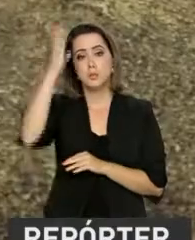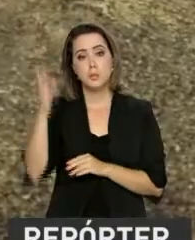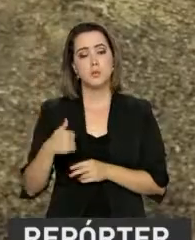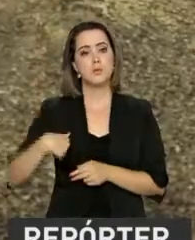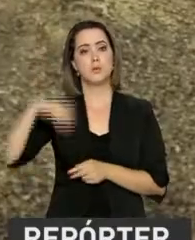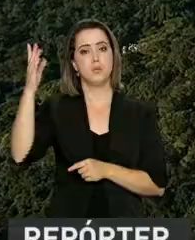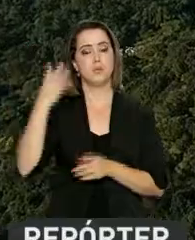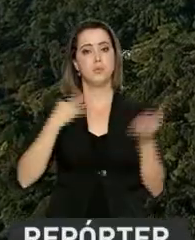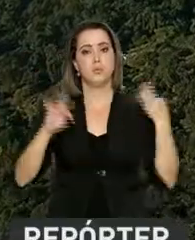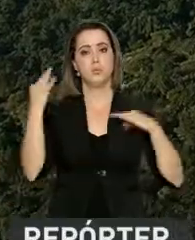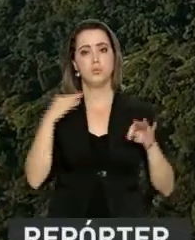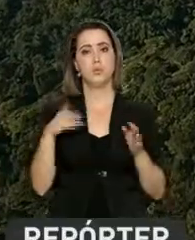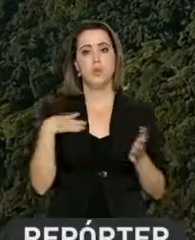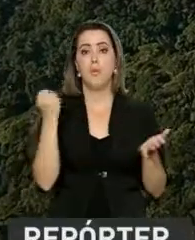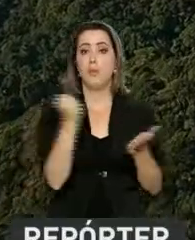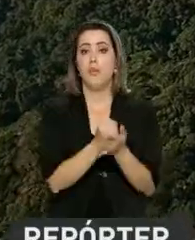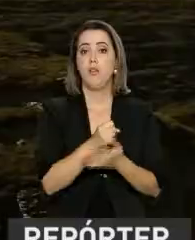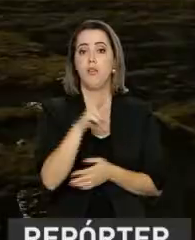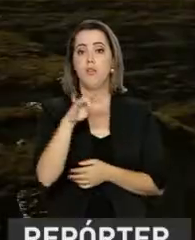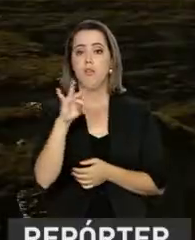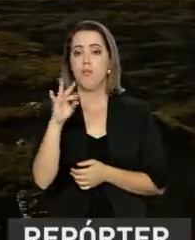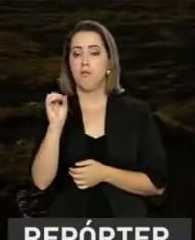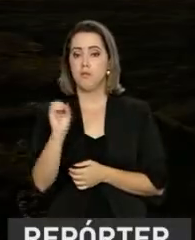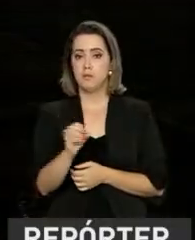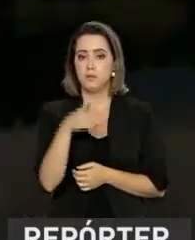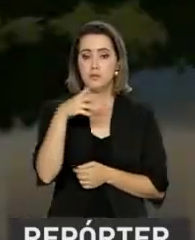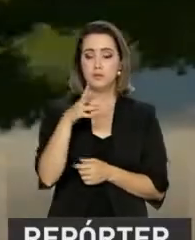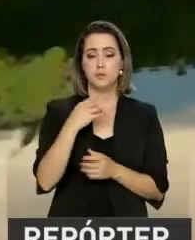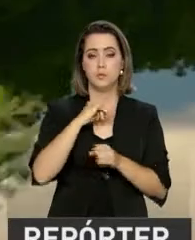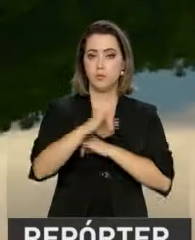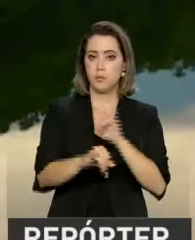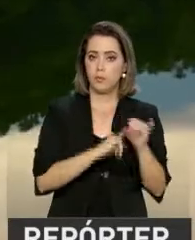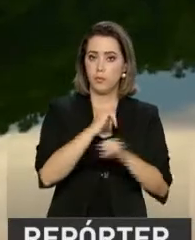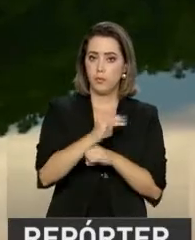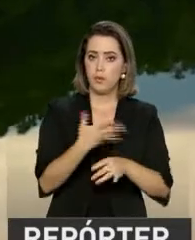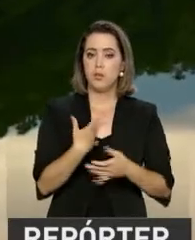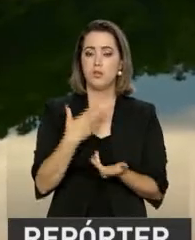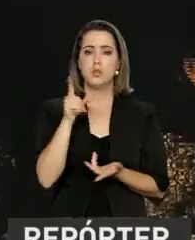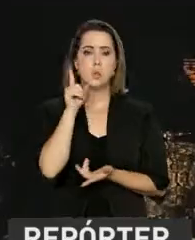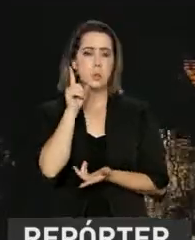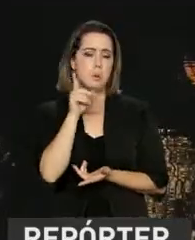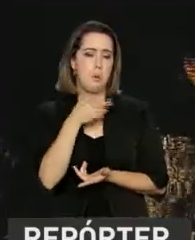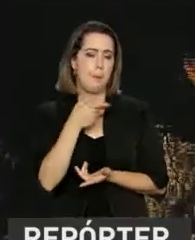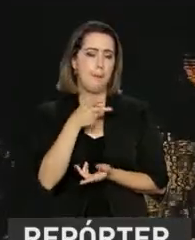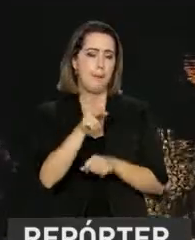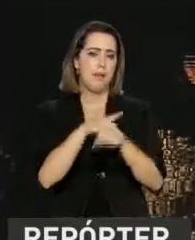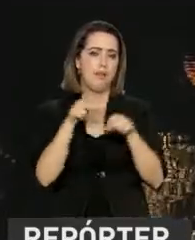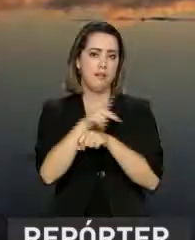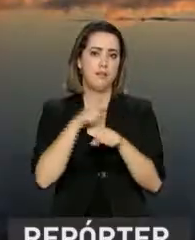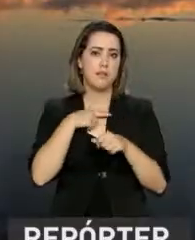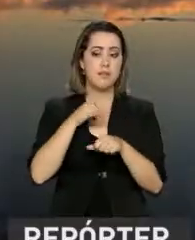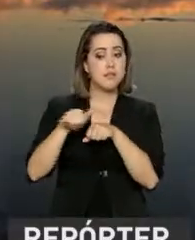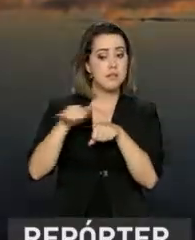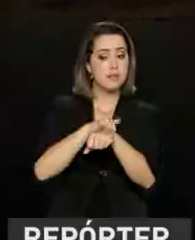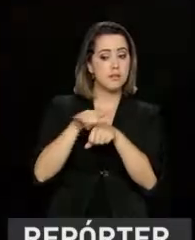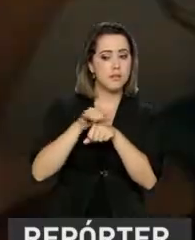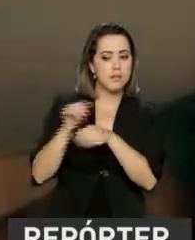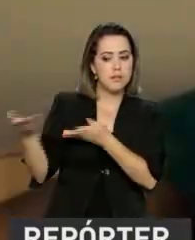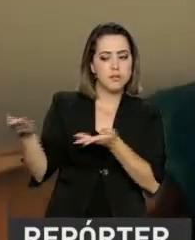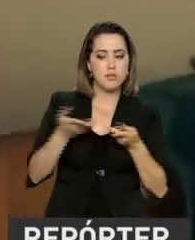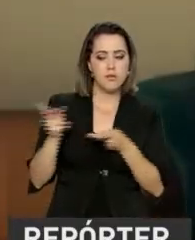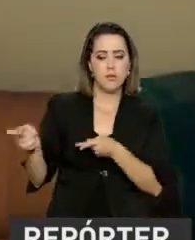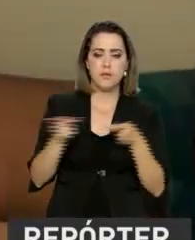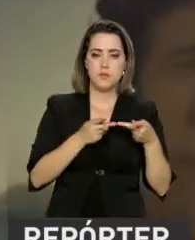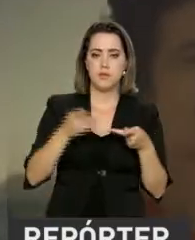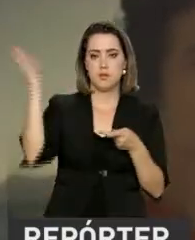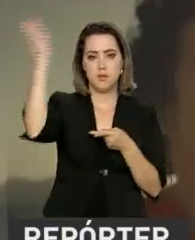a implantação de visto eletrônico para países considerados pelo governo como estratégicos, para ampliar a vinda de estrangeiros